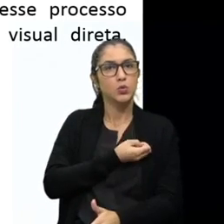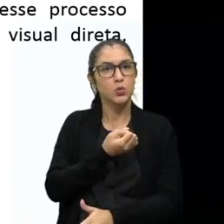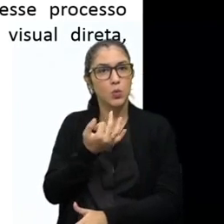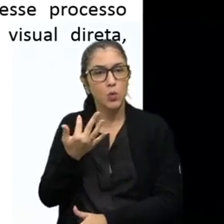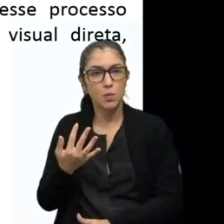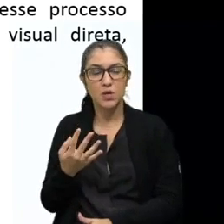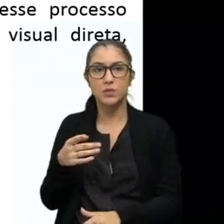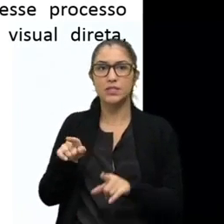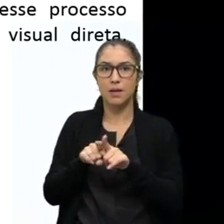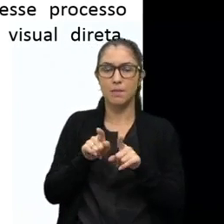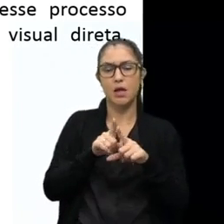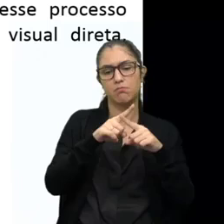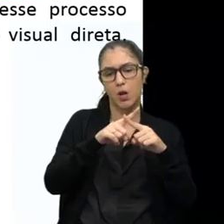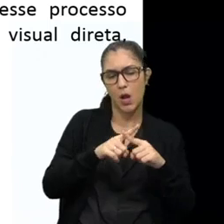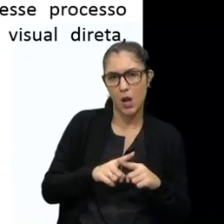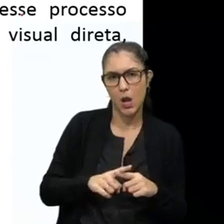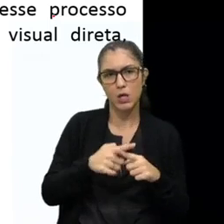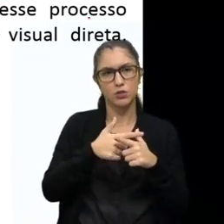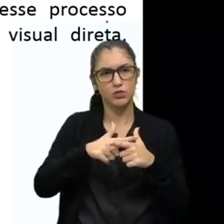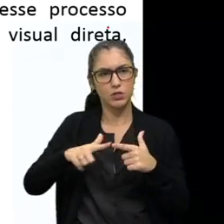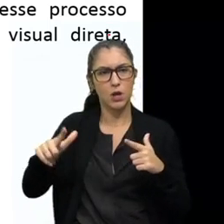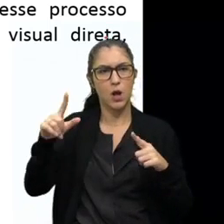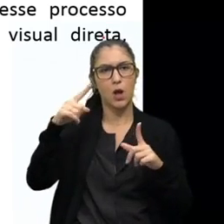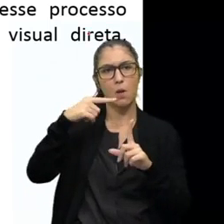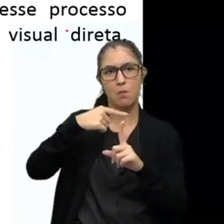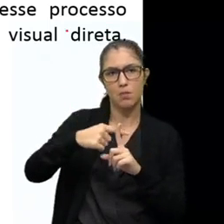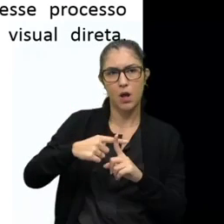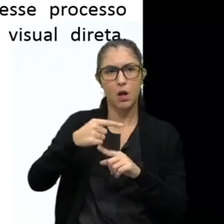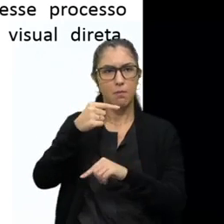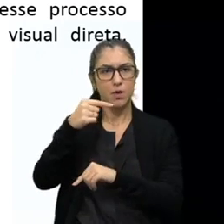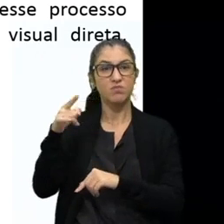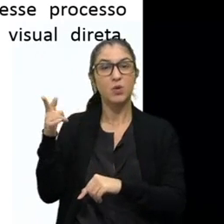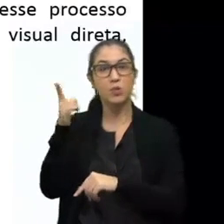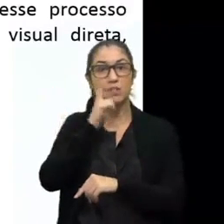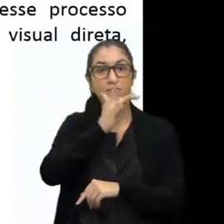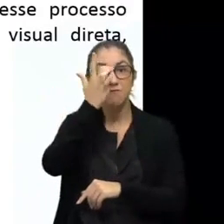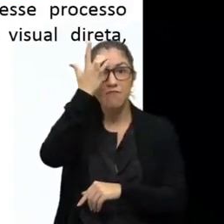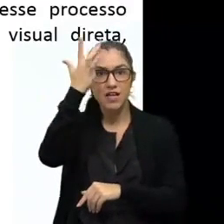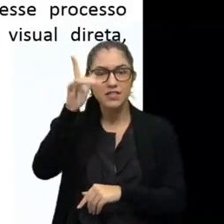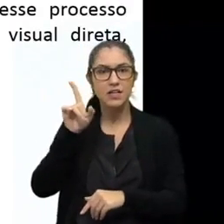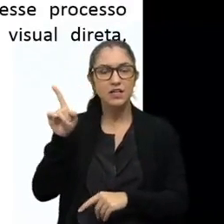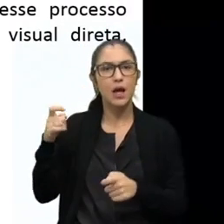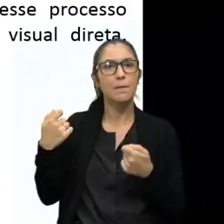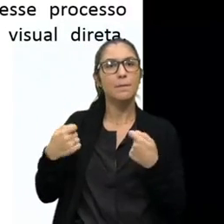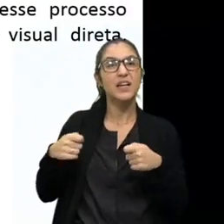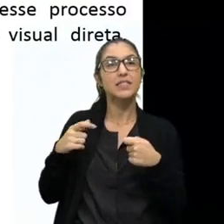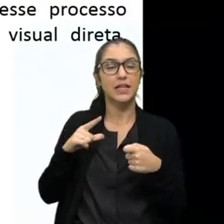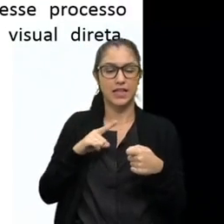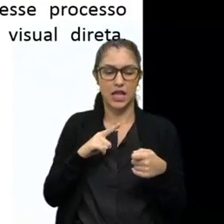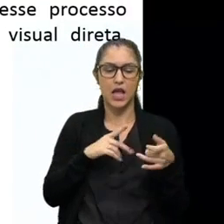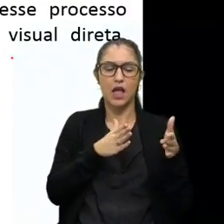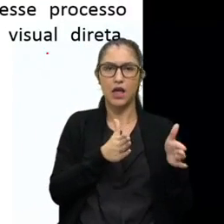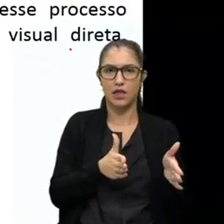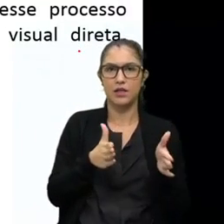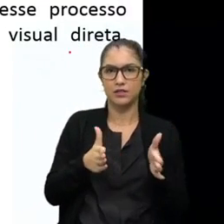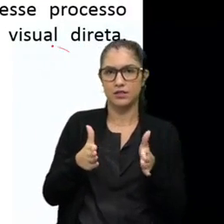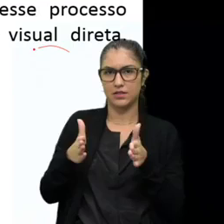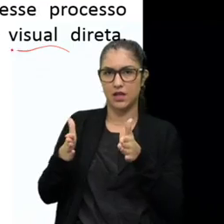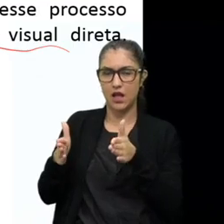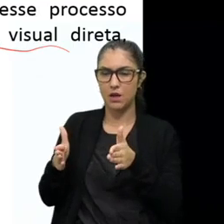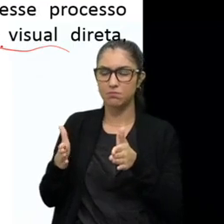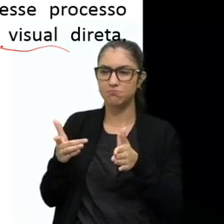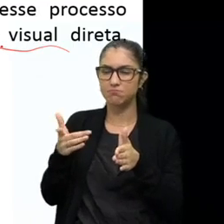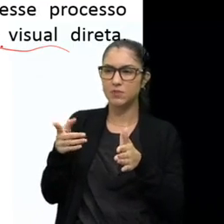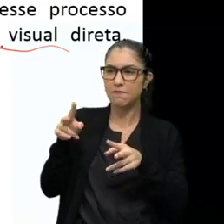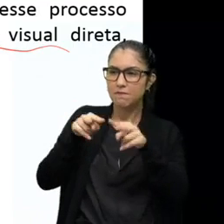4 operações. Para facilitar a compreensão desse processo, deve ser abordada por etapas: